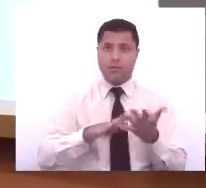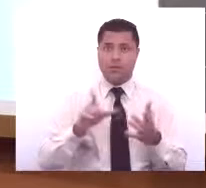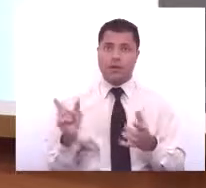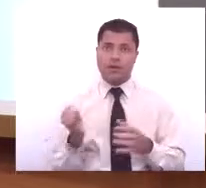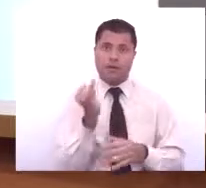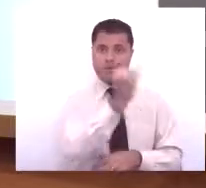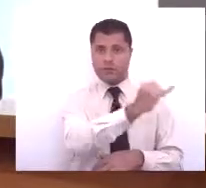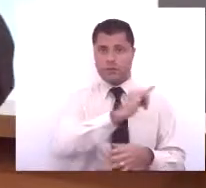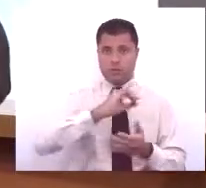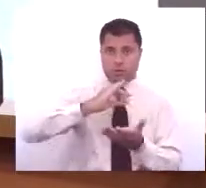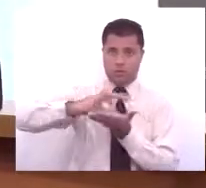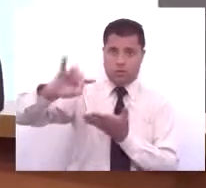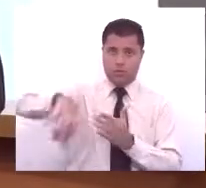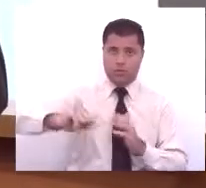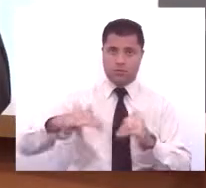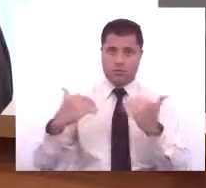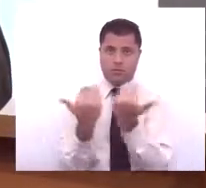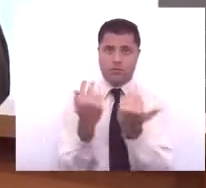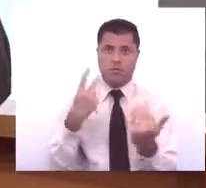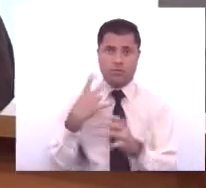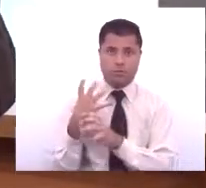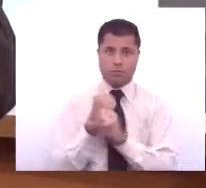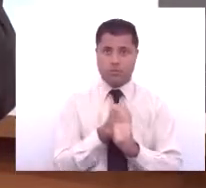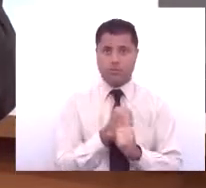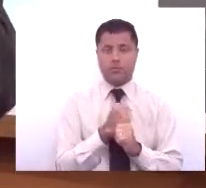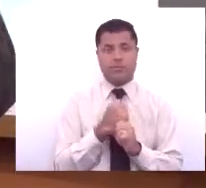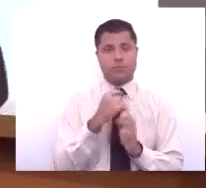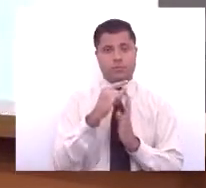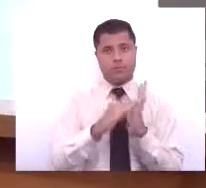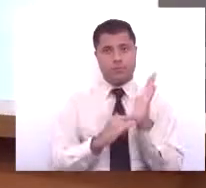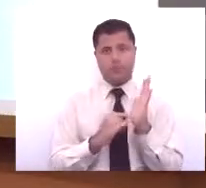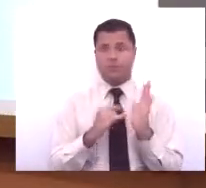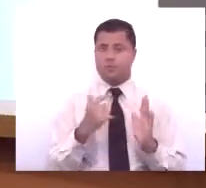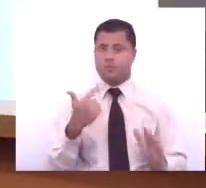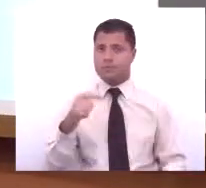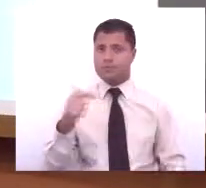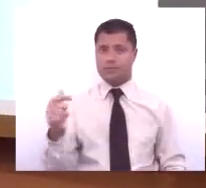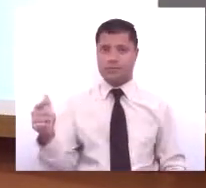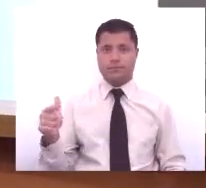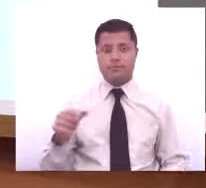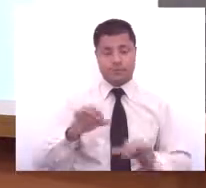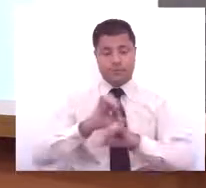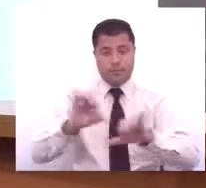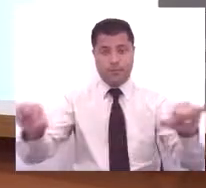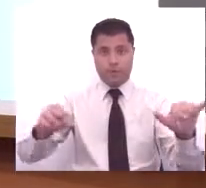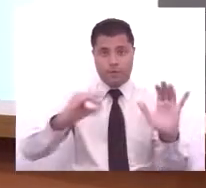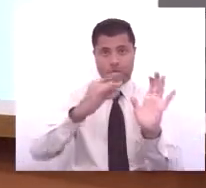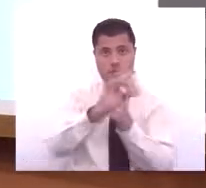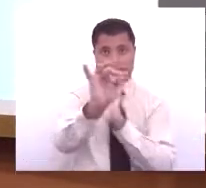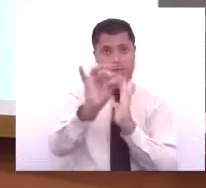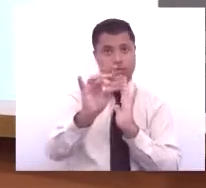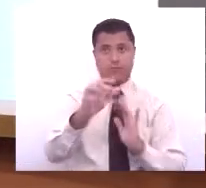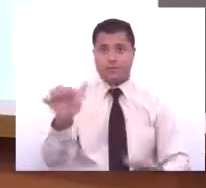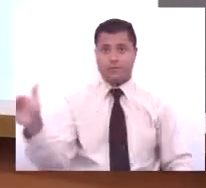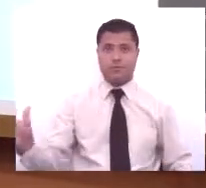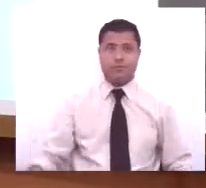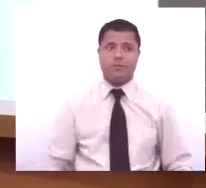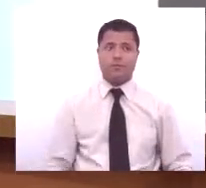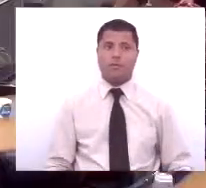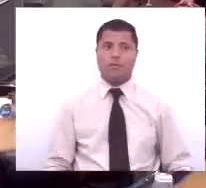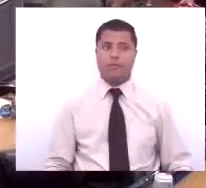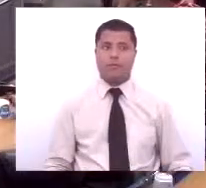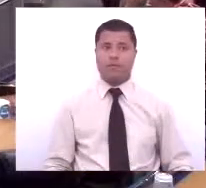a conta desta casa. A notificação da rejeição. Para concluir, do vereador. Qual